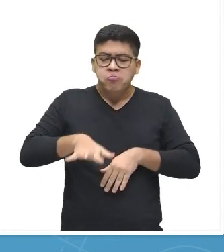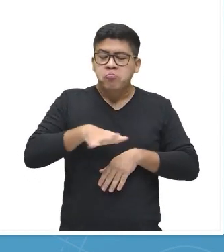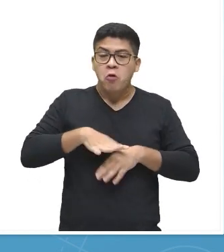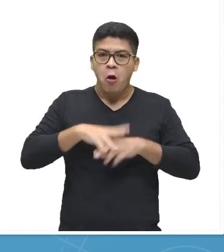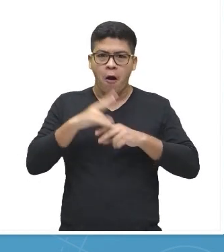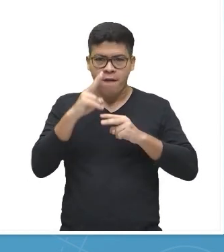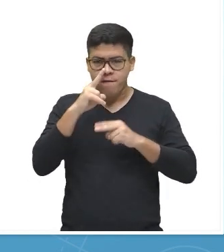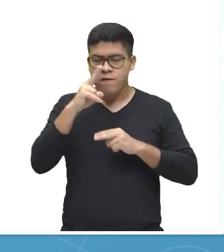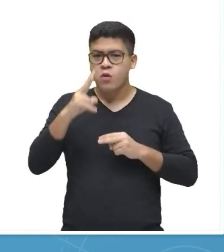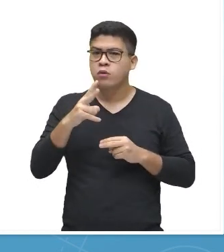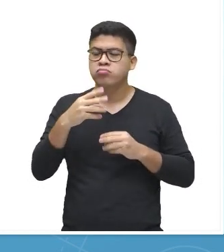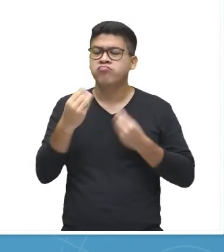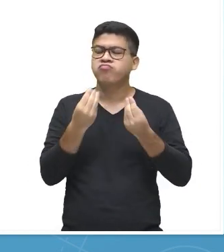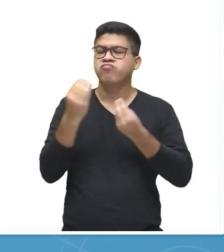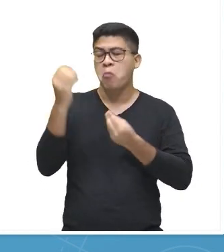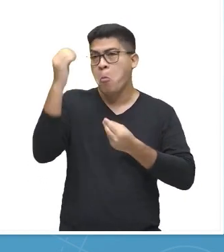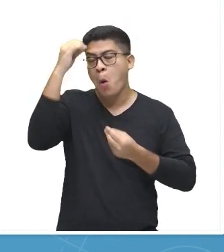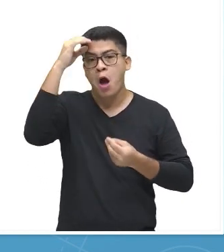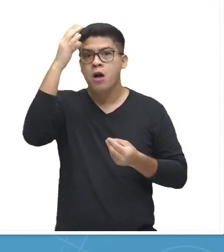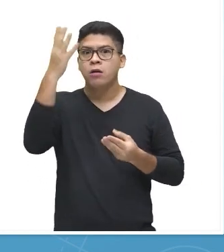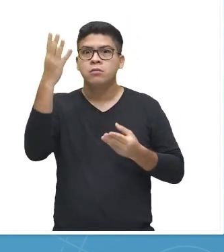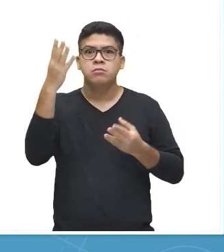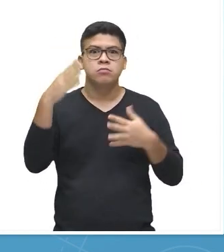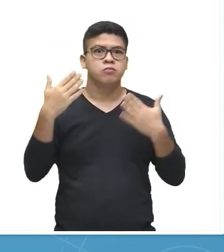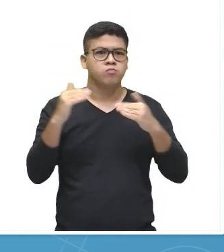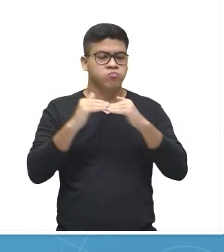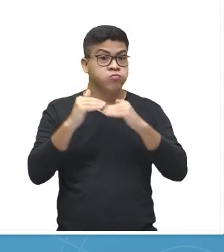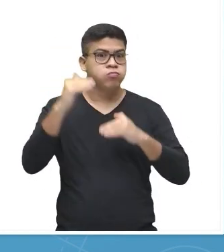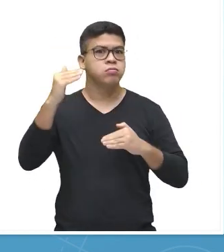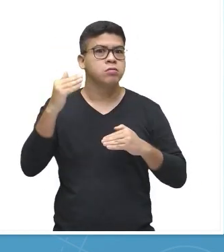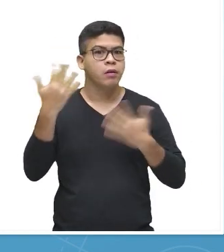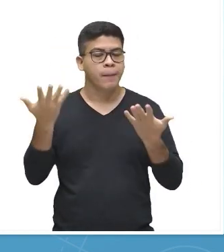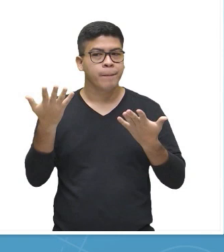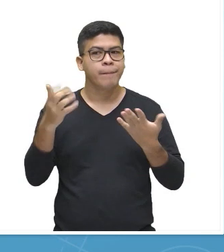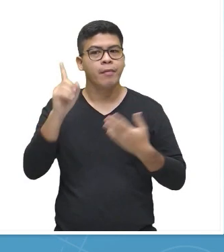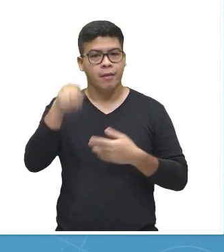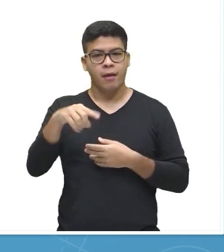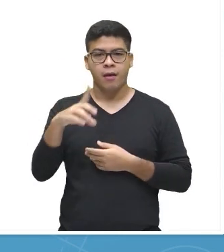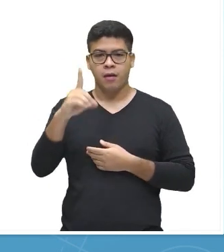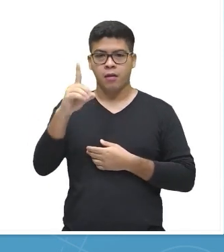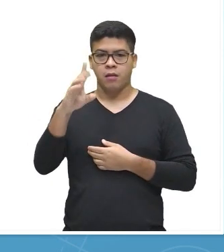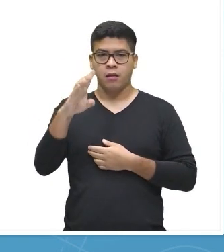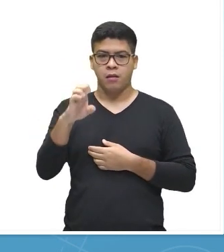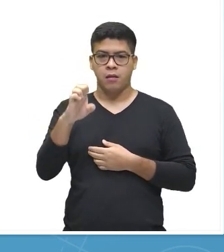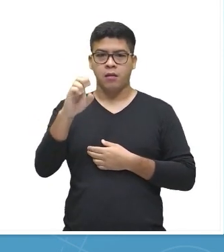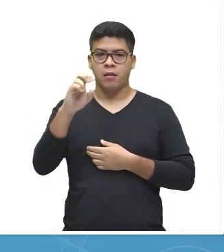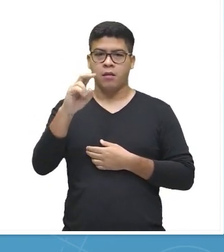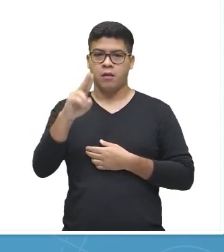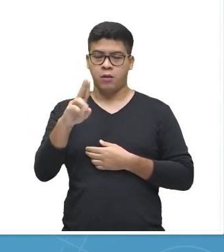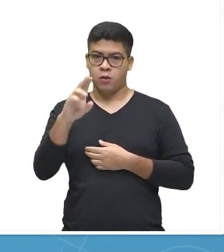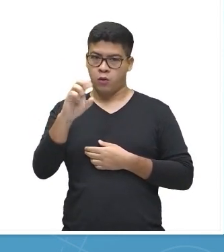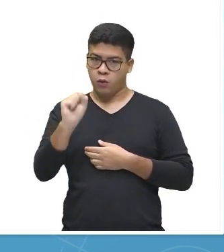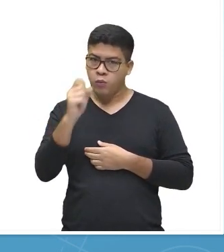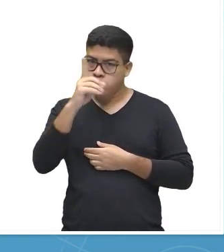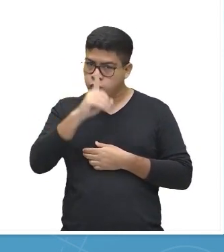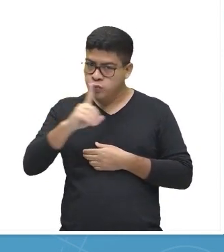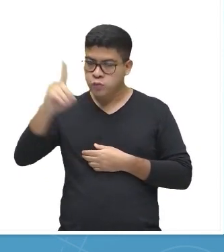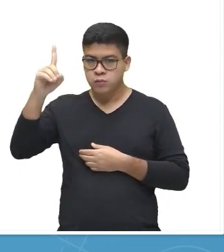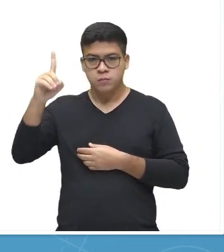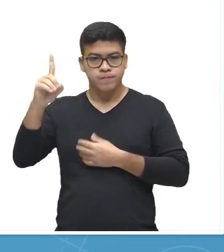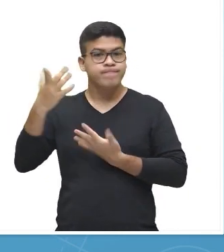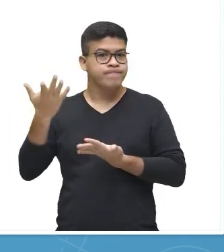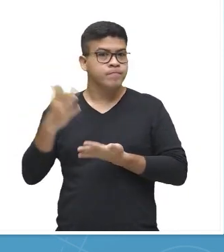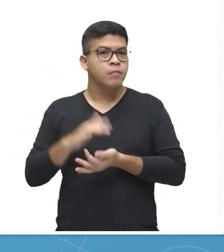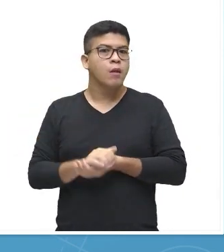de uma inteligência superior, ou seja, Deus. Então, qual foi a que restou